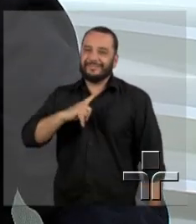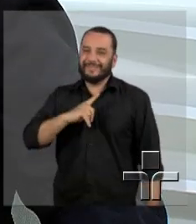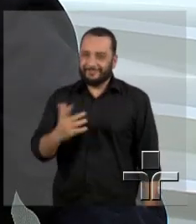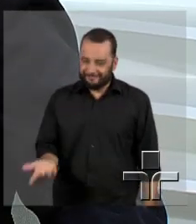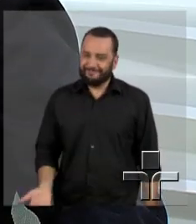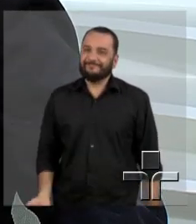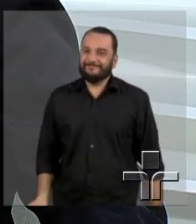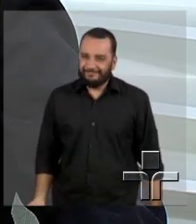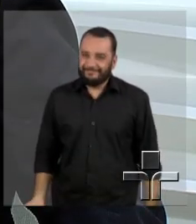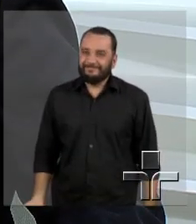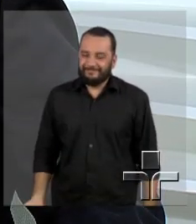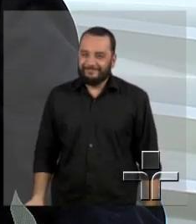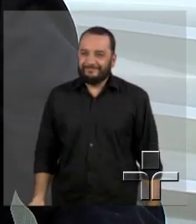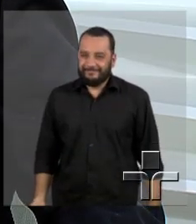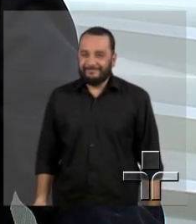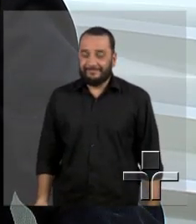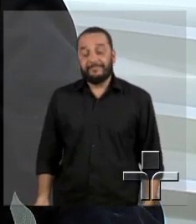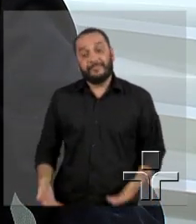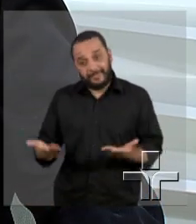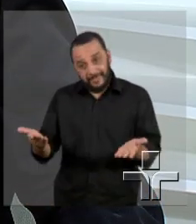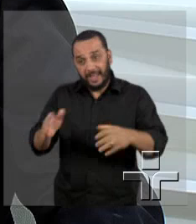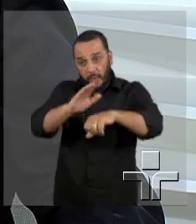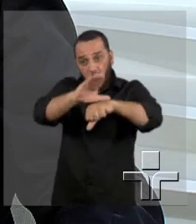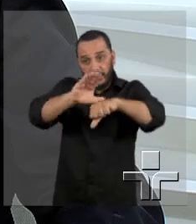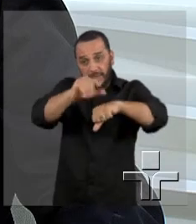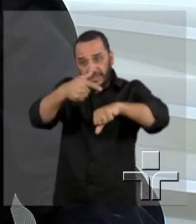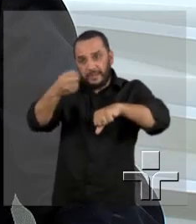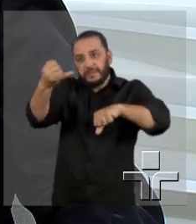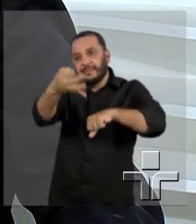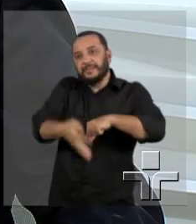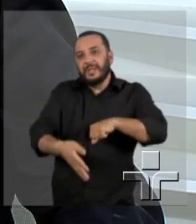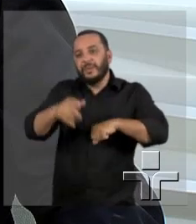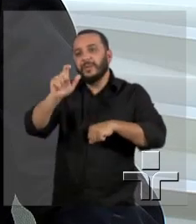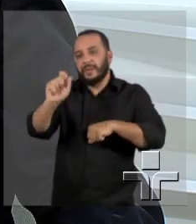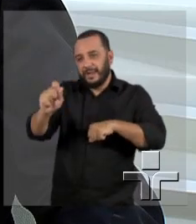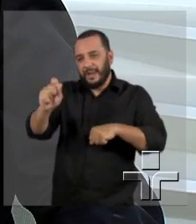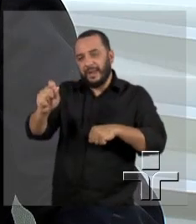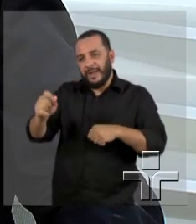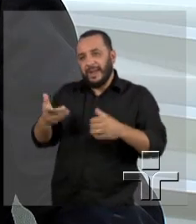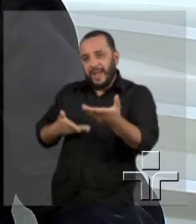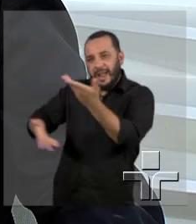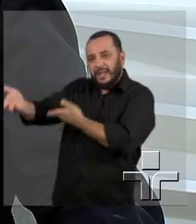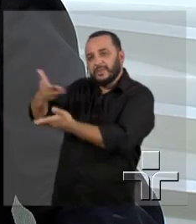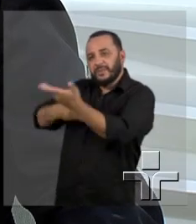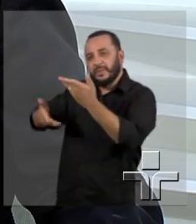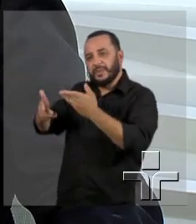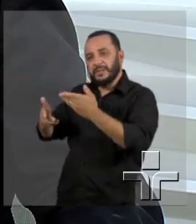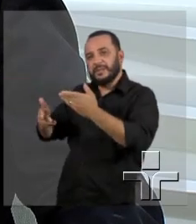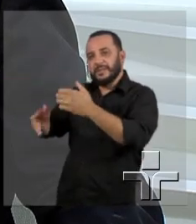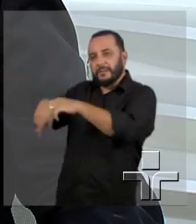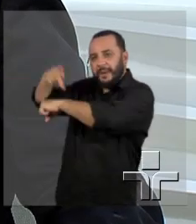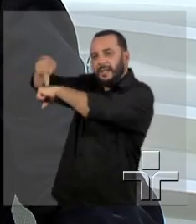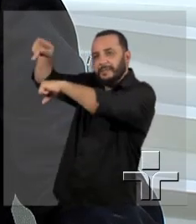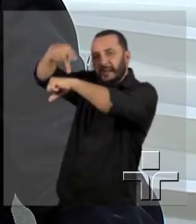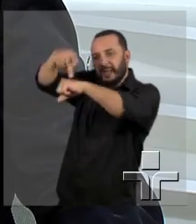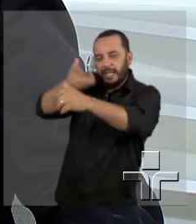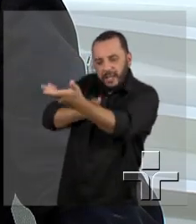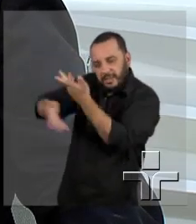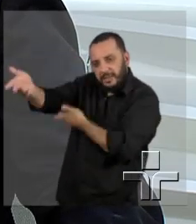esboroa. Né? Daí a Constituição dizer nas relações internacionais do Brasil, artigo 4º, número